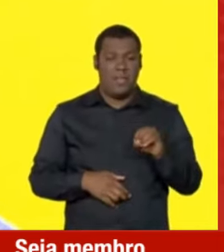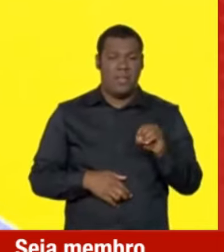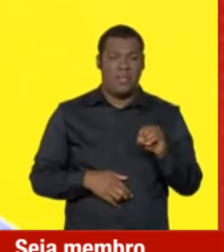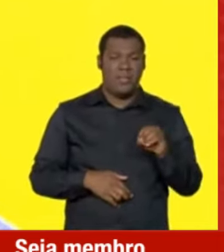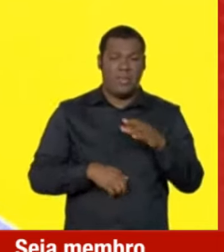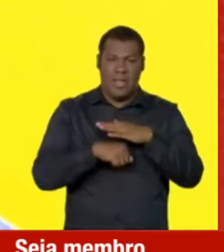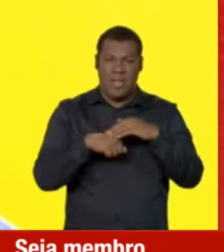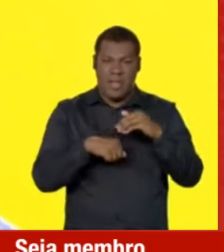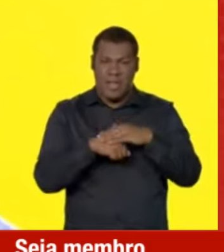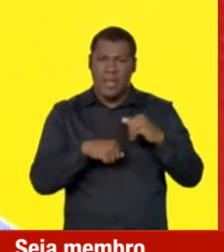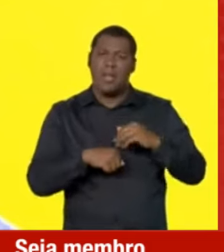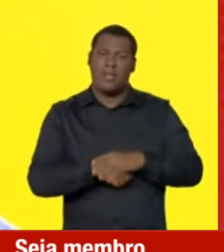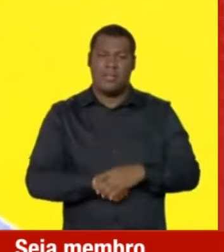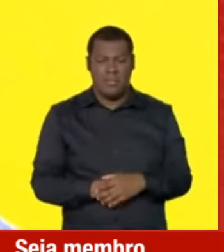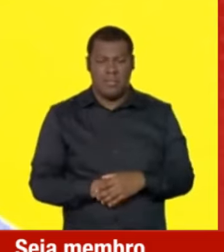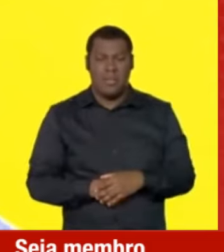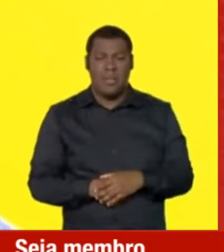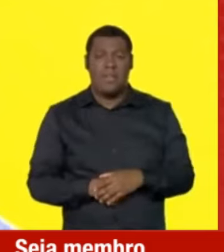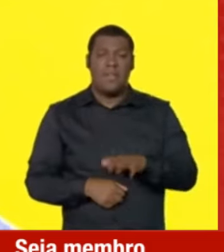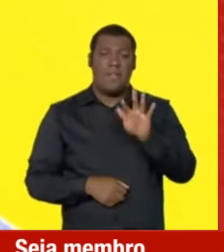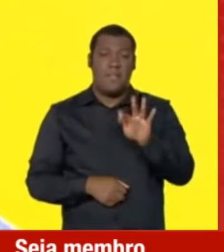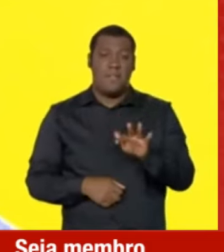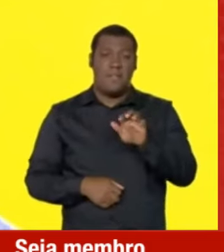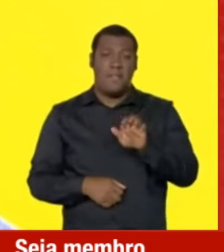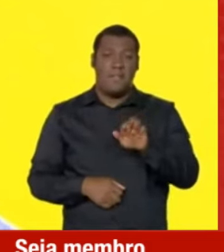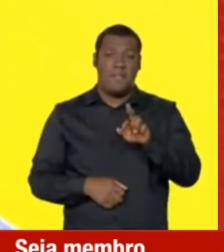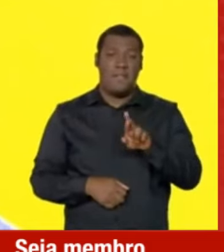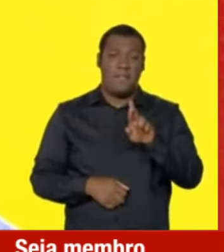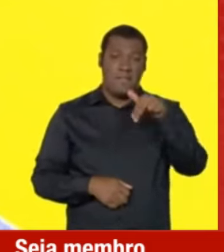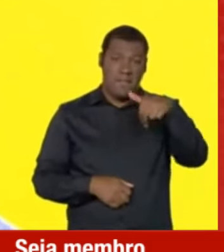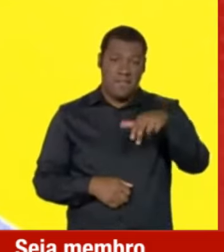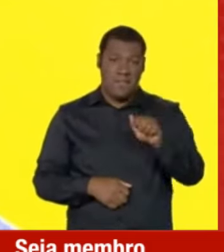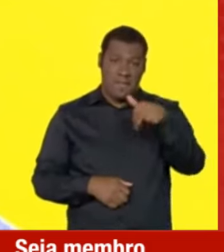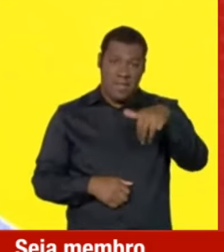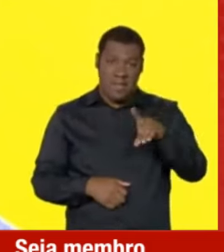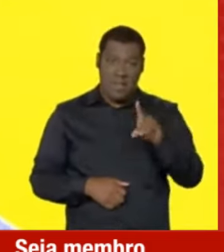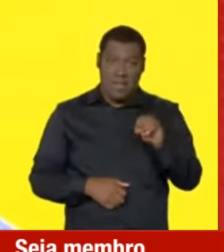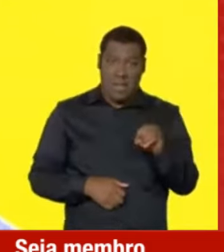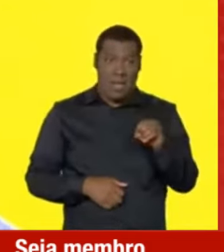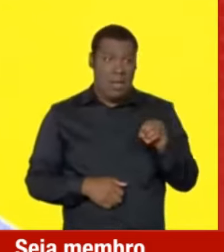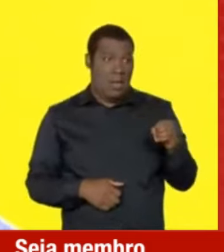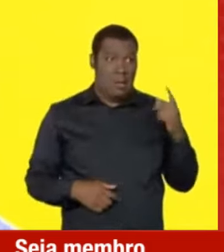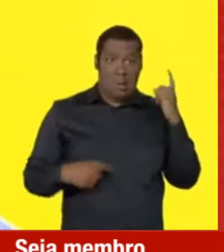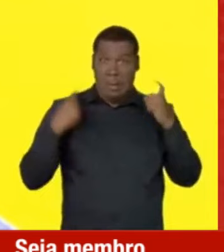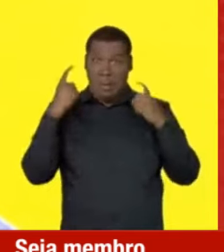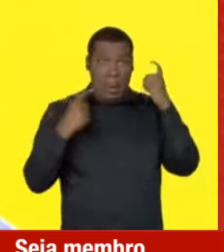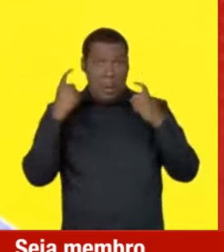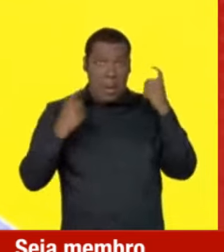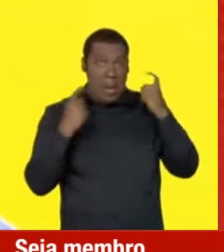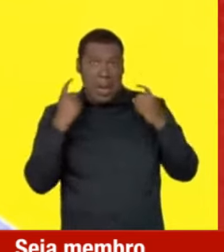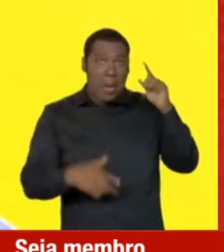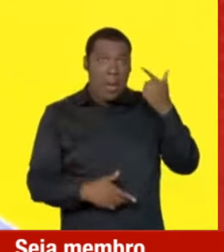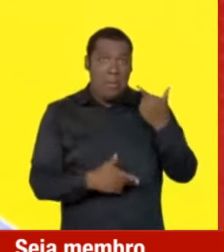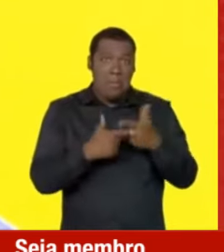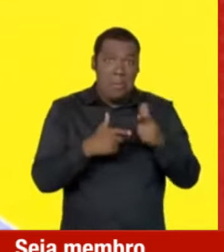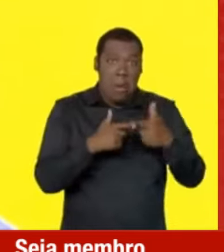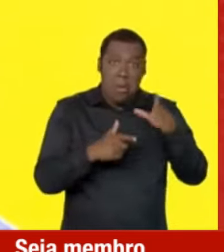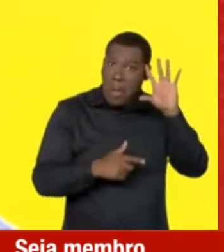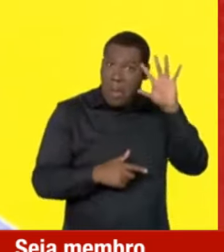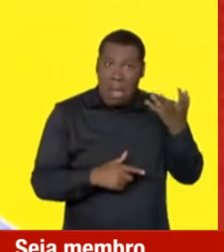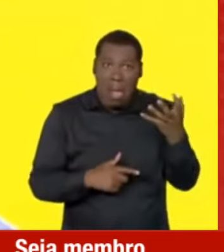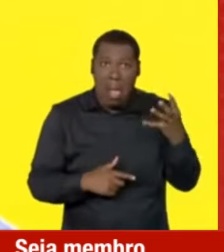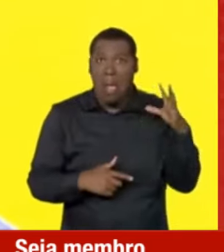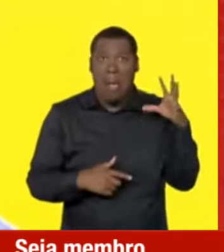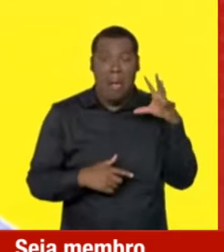apresse para amanhã resolver um problema que demorou 50 anos para chegarmos a